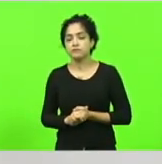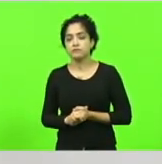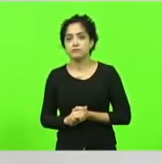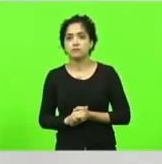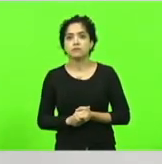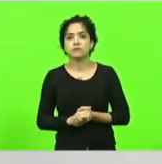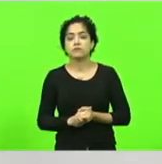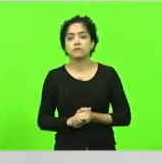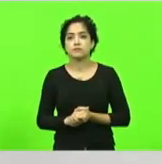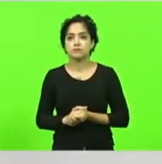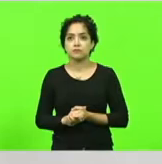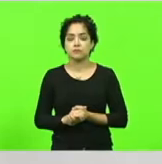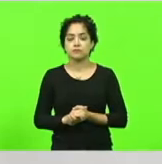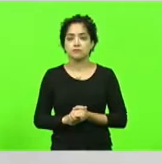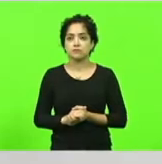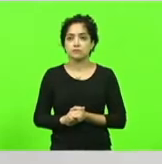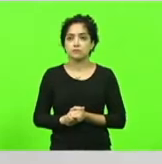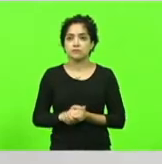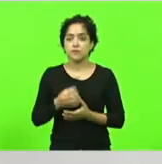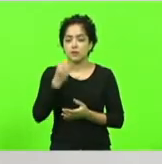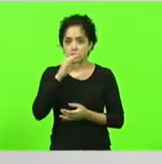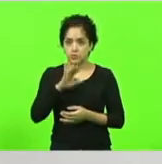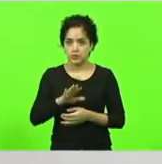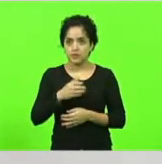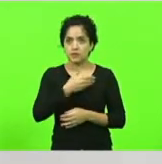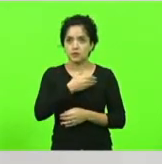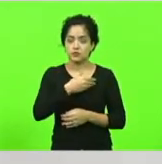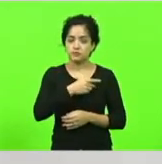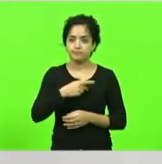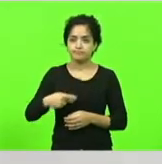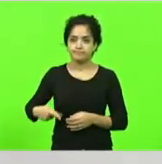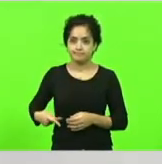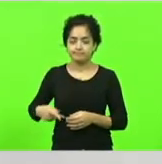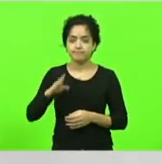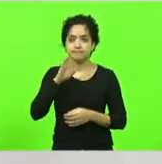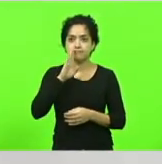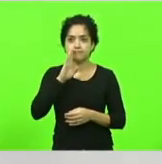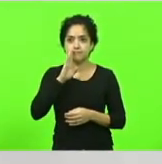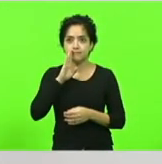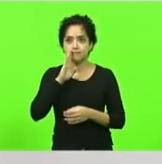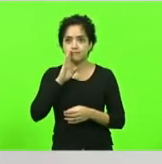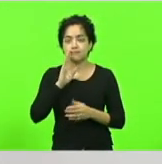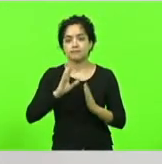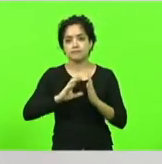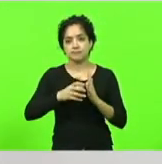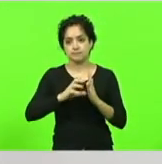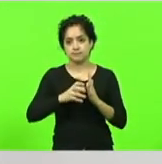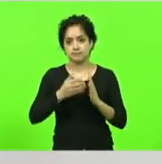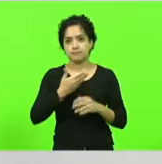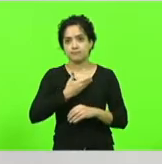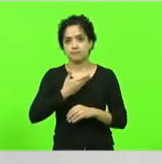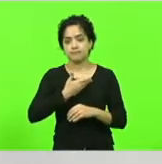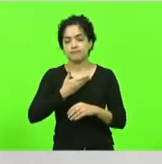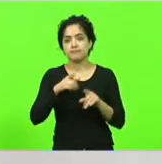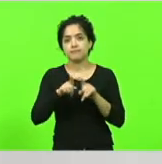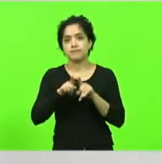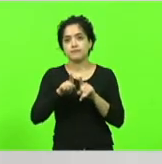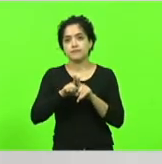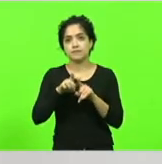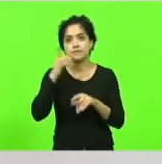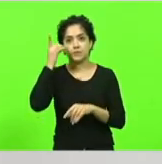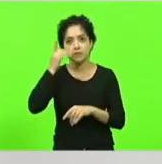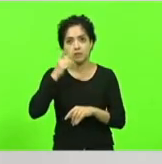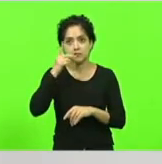Muito boa tarde, presidente de exercício, Nilson Berlanda, meu colega de partido, deputado Kennedy Nunes, que está aqui presente com a gente,